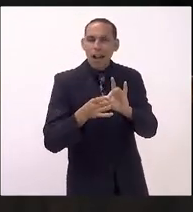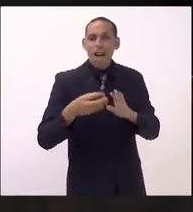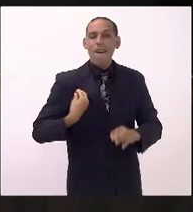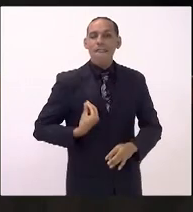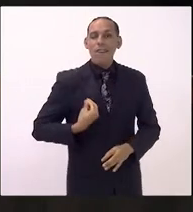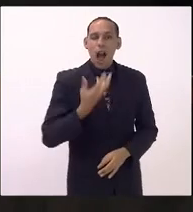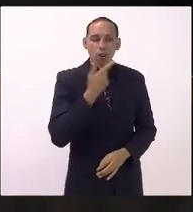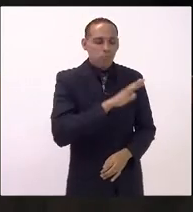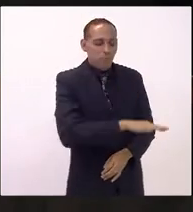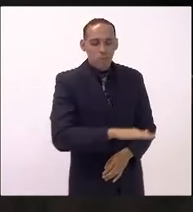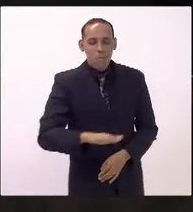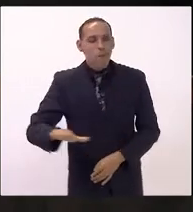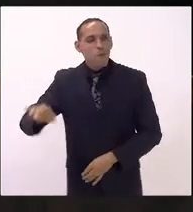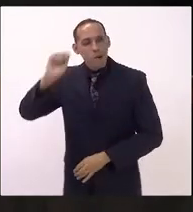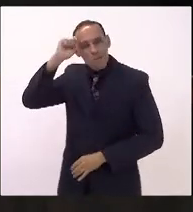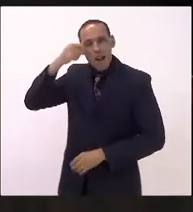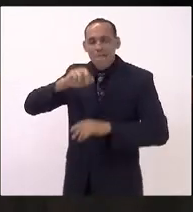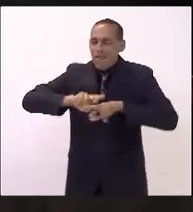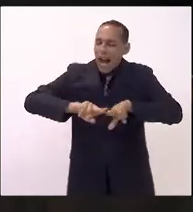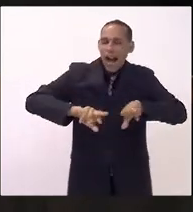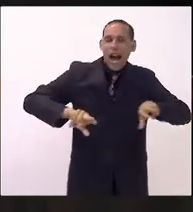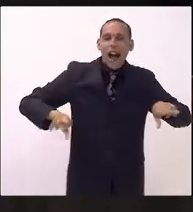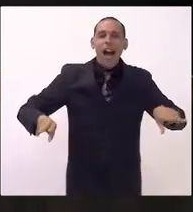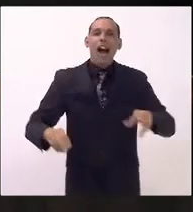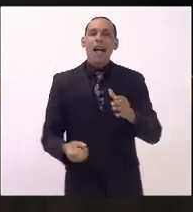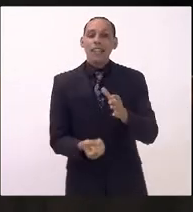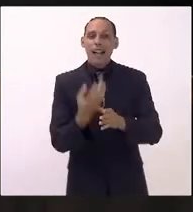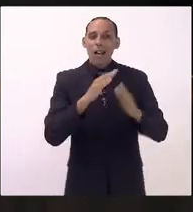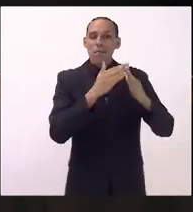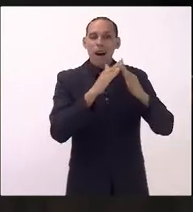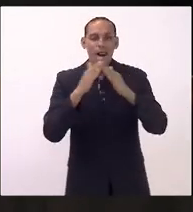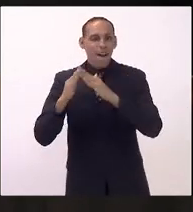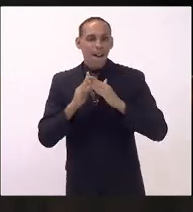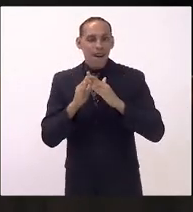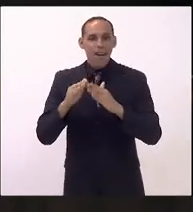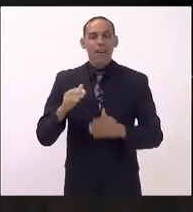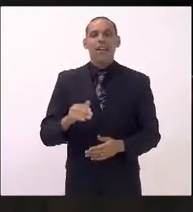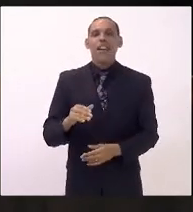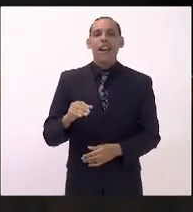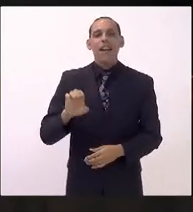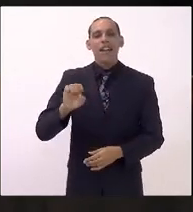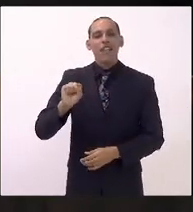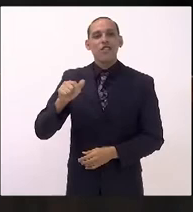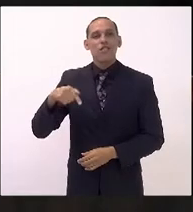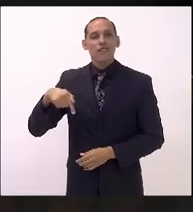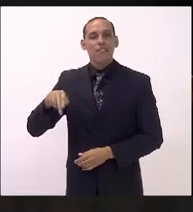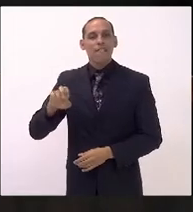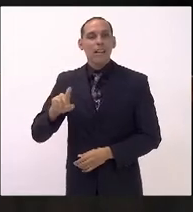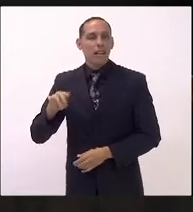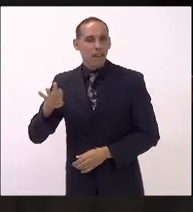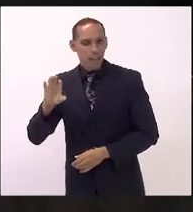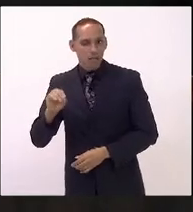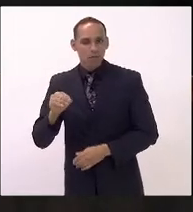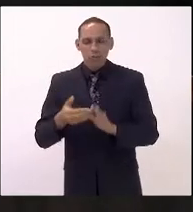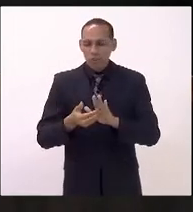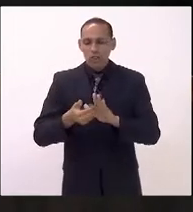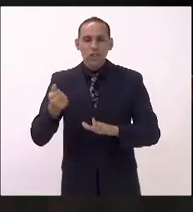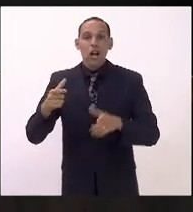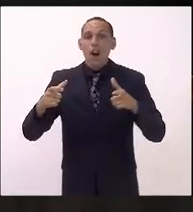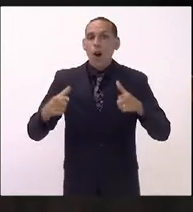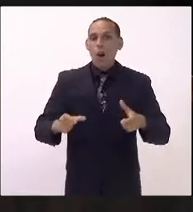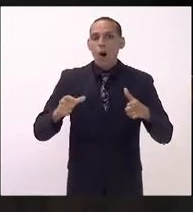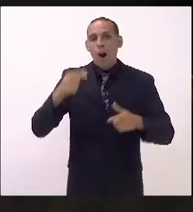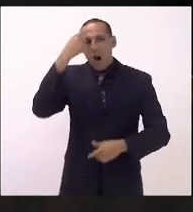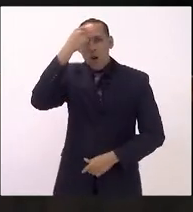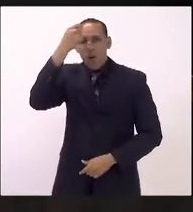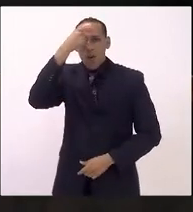tantas crianças pretas nascidas na favela do Esquereto, removida da área onde existe a Universidade